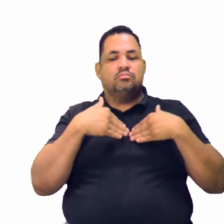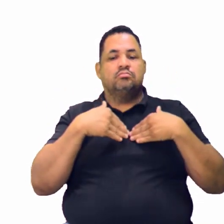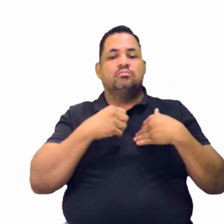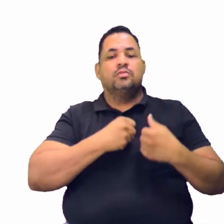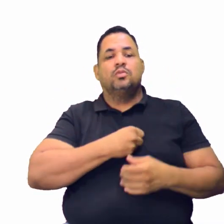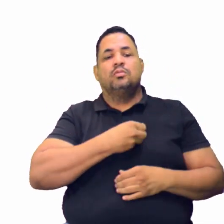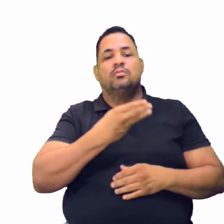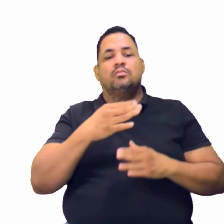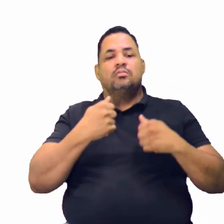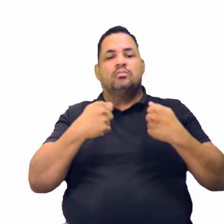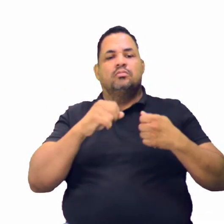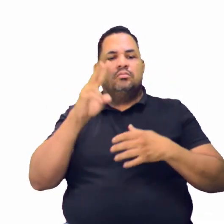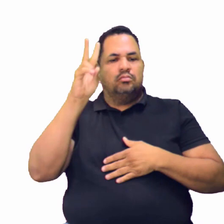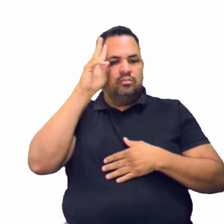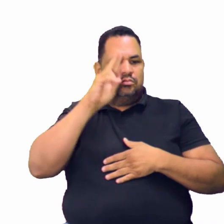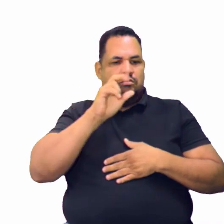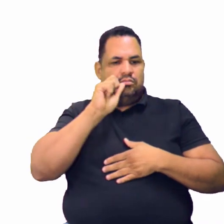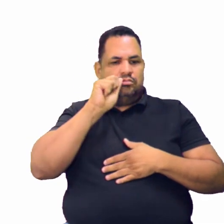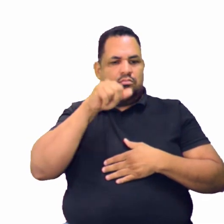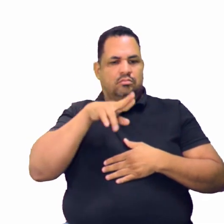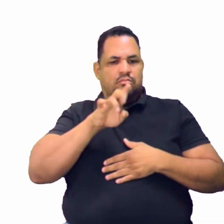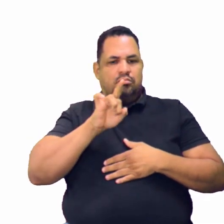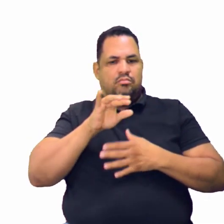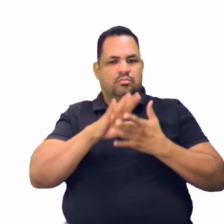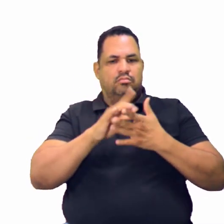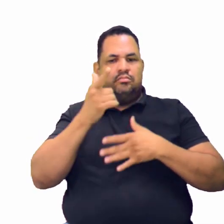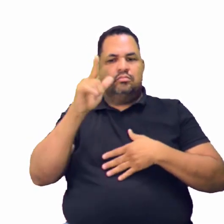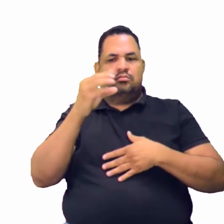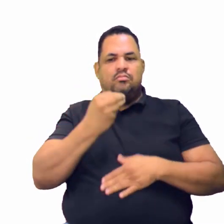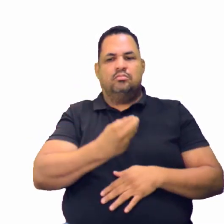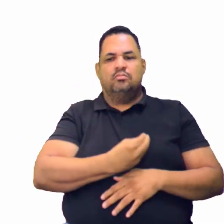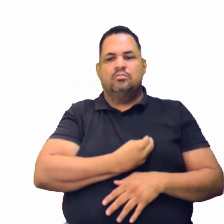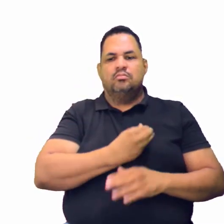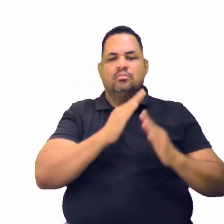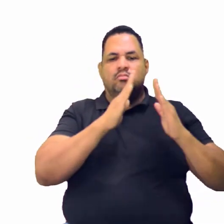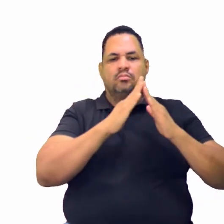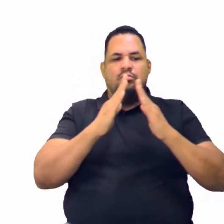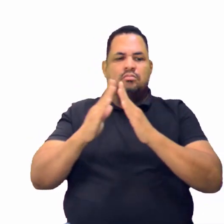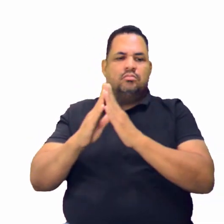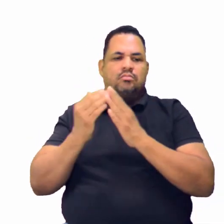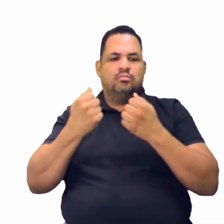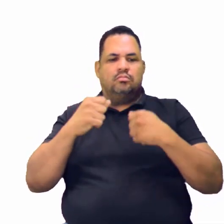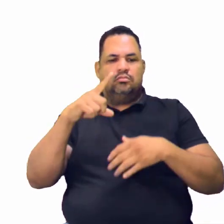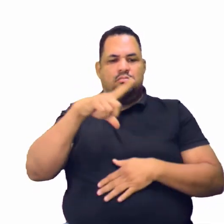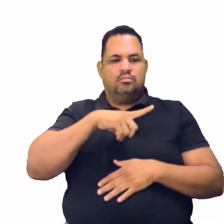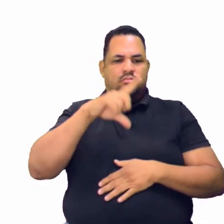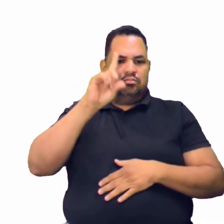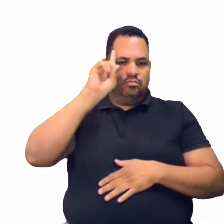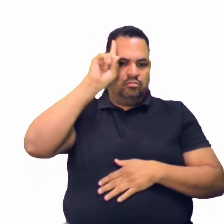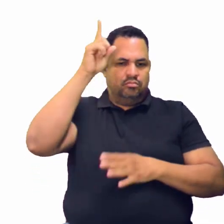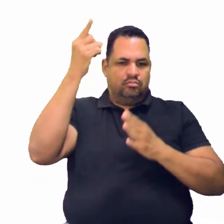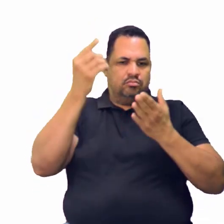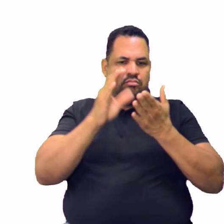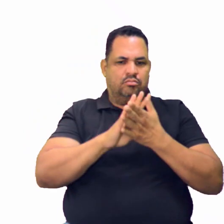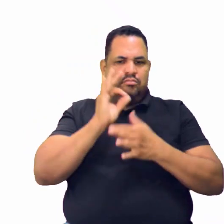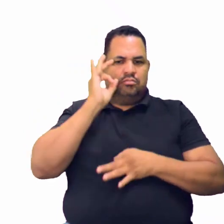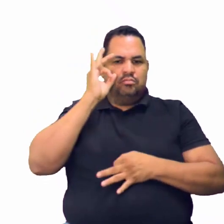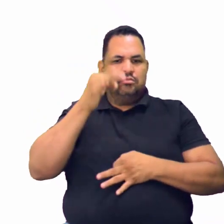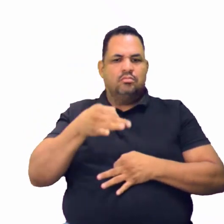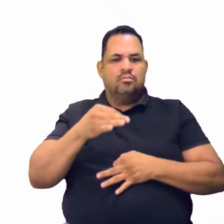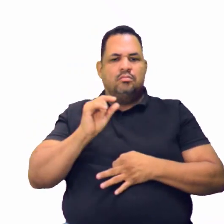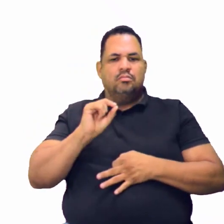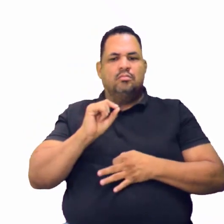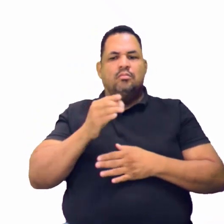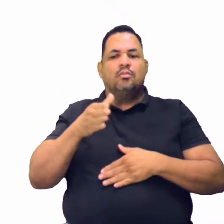quanto possível a história de Antares e de seus habitantes, para que se possa ter uma ideia mais clara